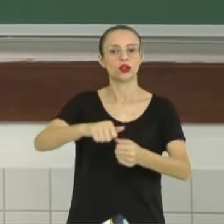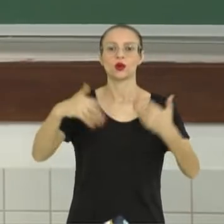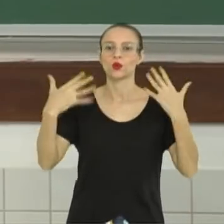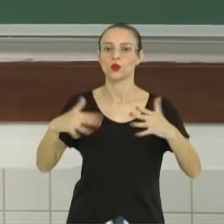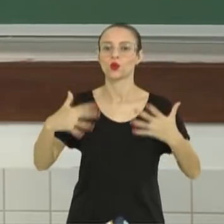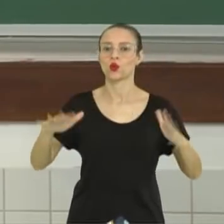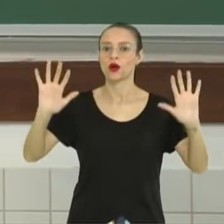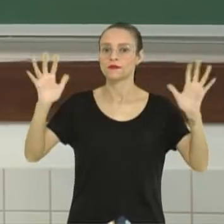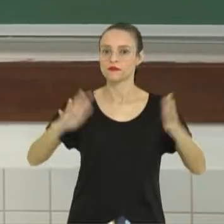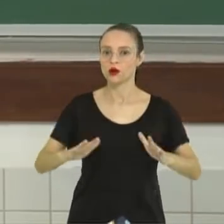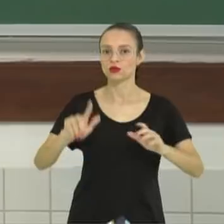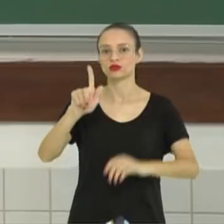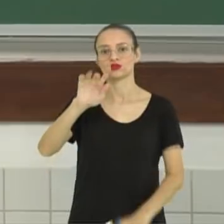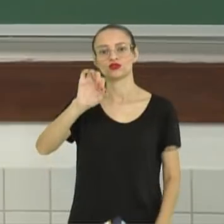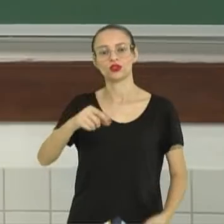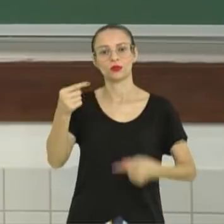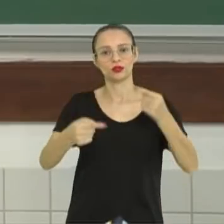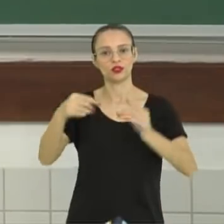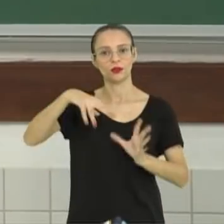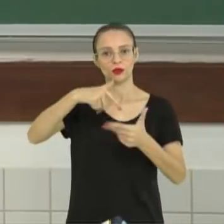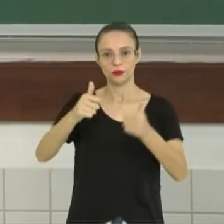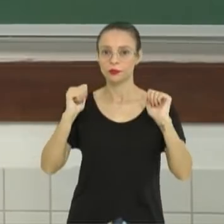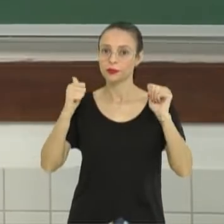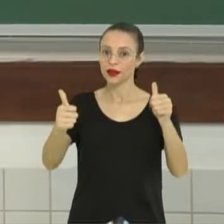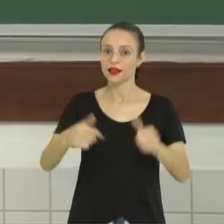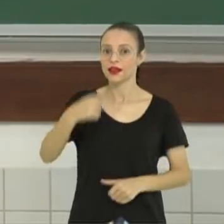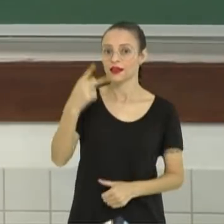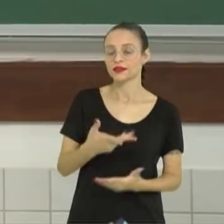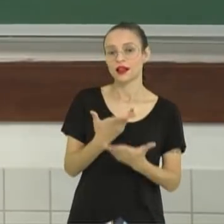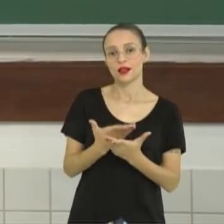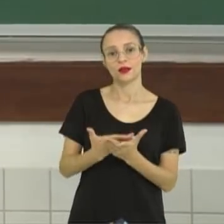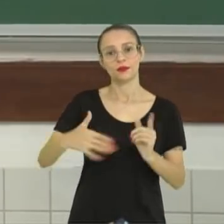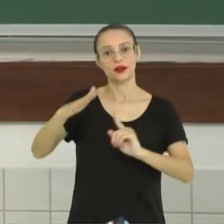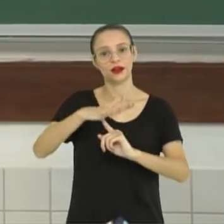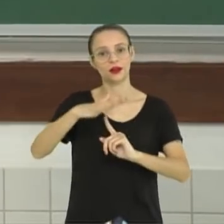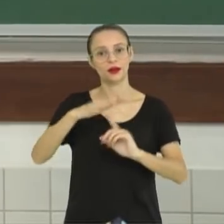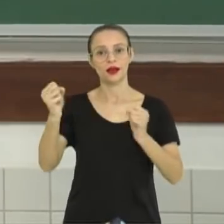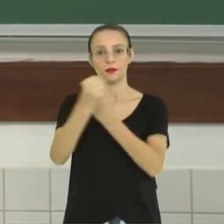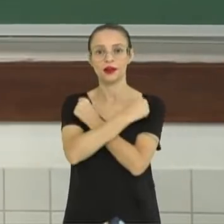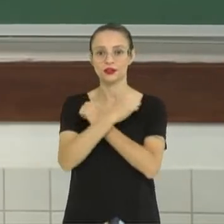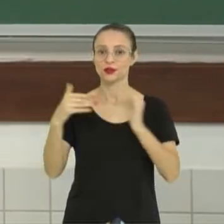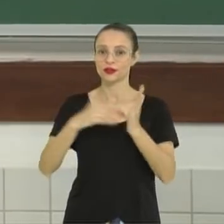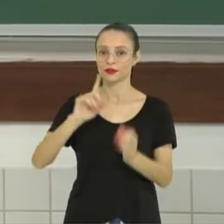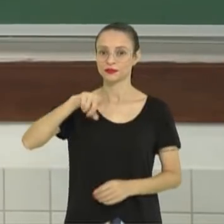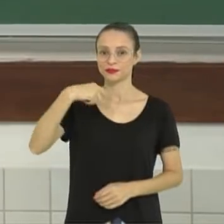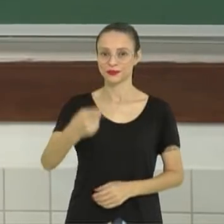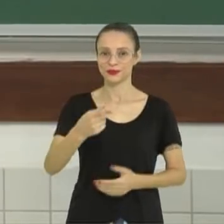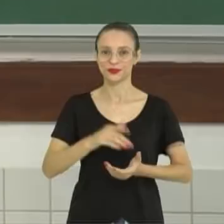geopolítica no mundo. Beleza, meu povo? Essa foi mais uma aula Paraná. Um abraço, até a próxima.